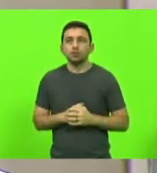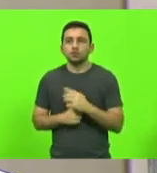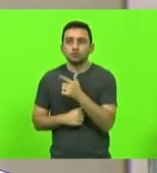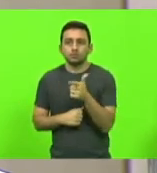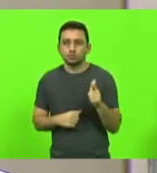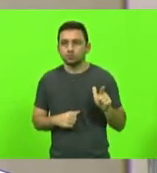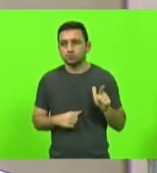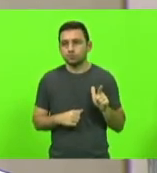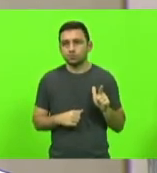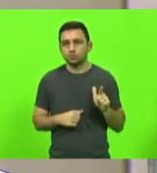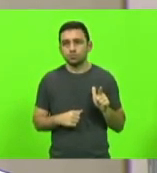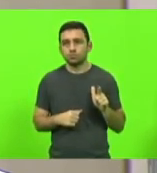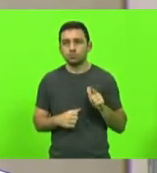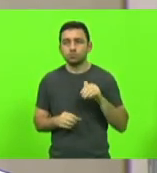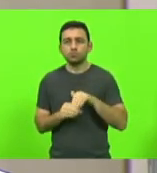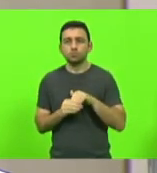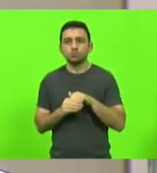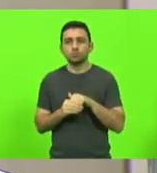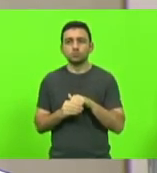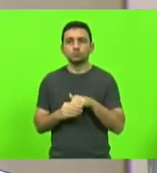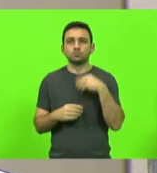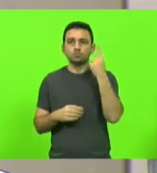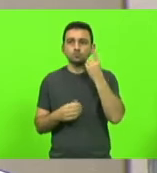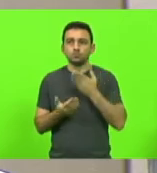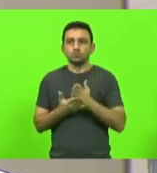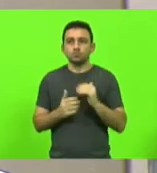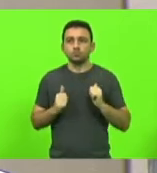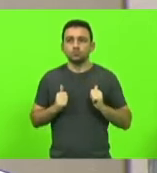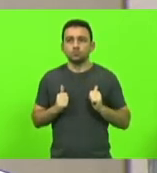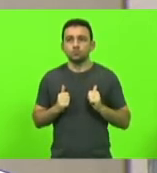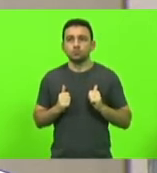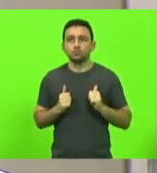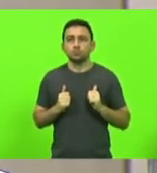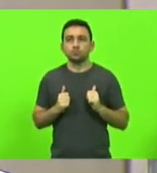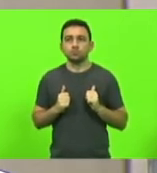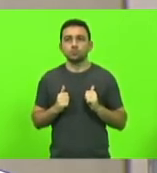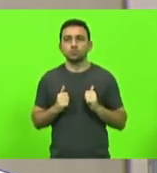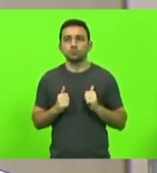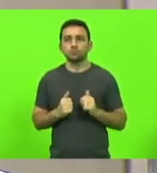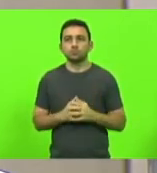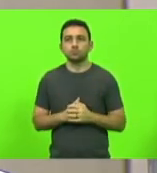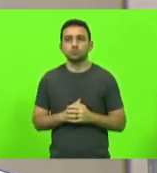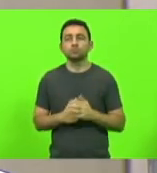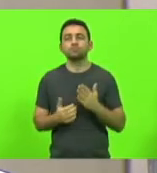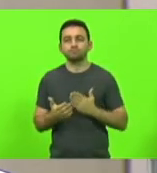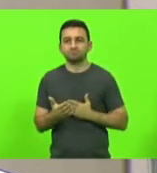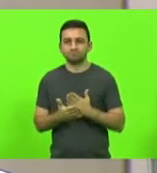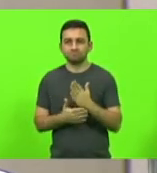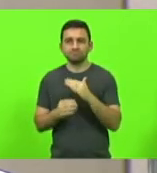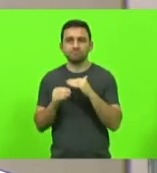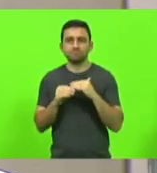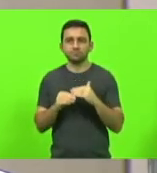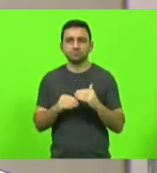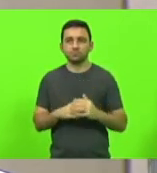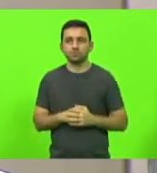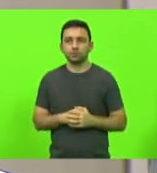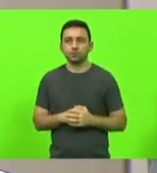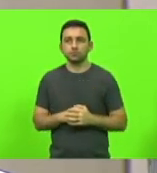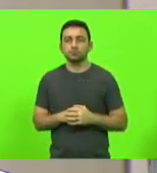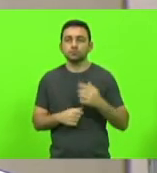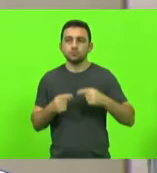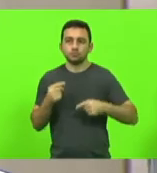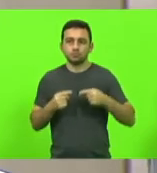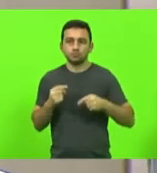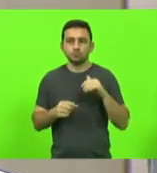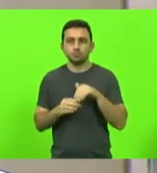havendo quem queira discutir, em votação. Deputados que aprovam, permaneçam como se encontra. Aprovado por unanimidade. Discussão e votação